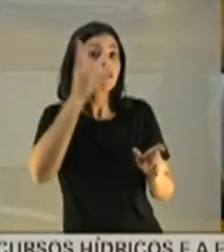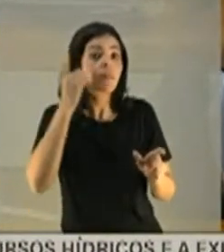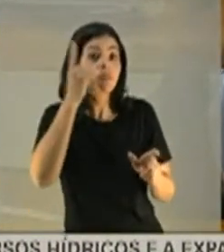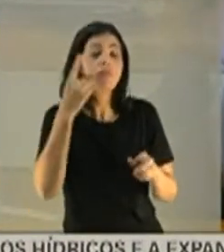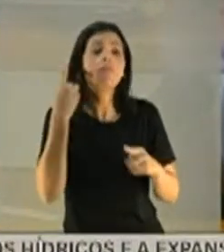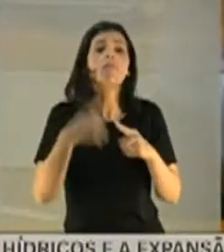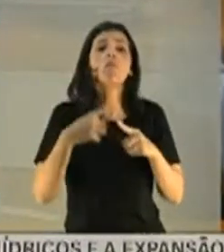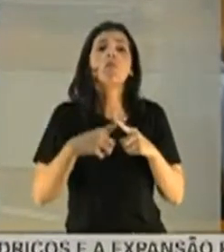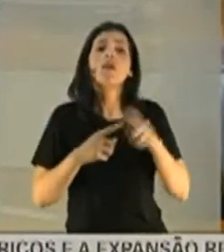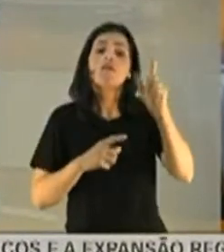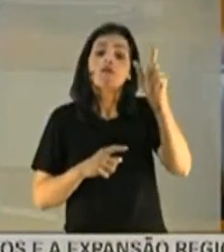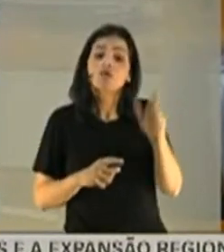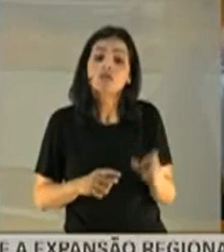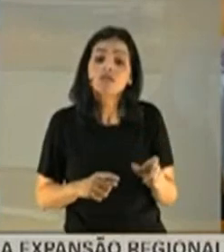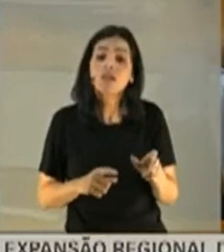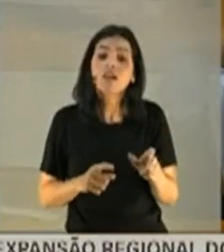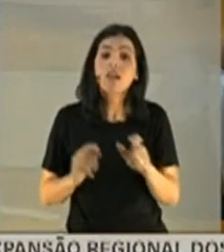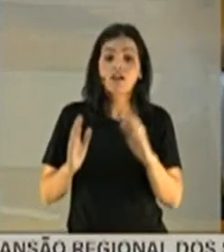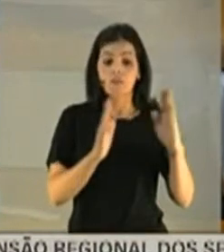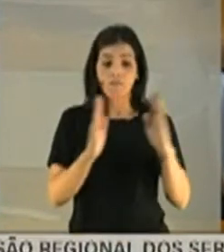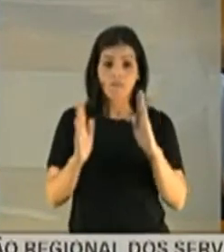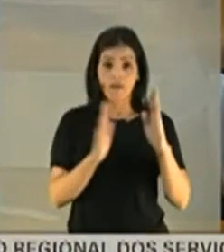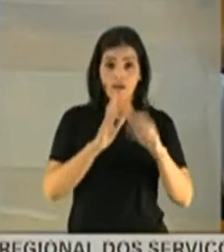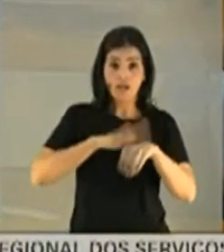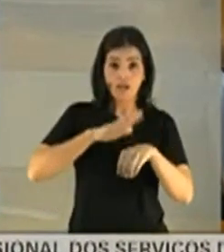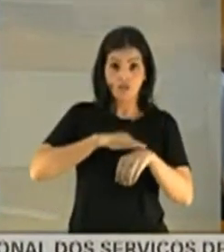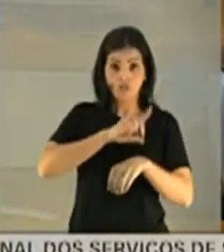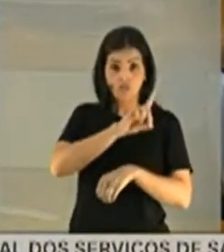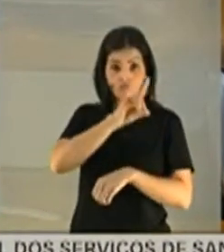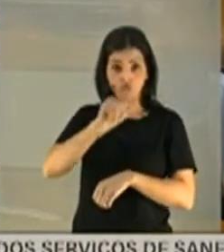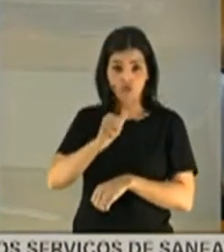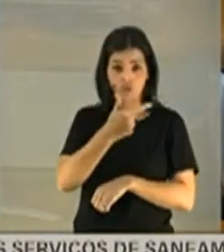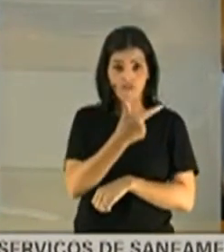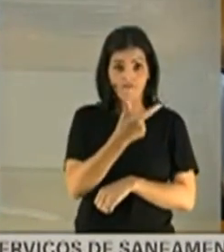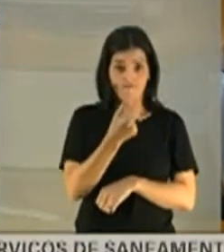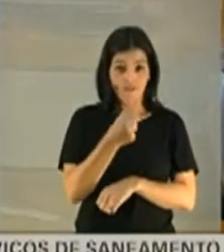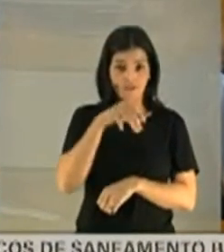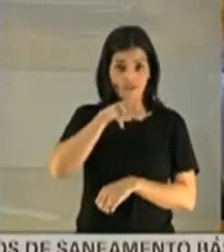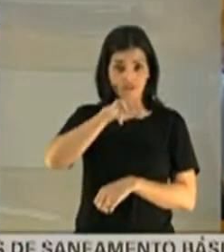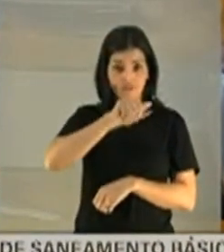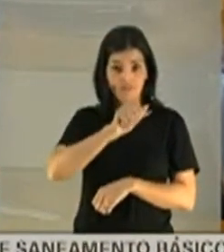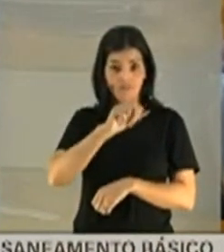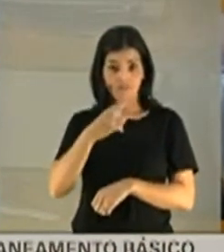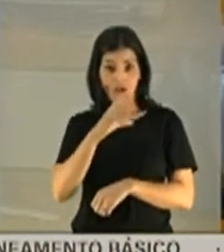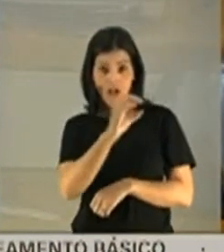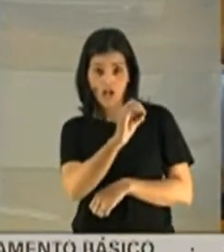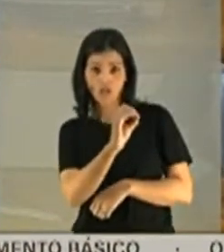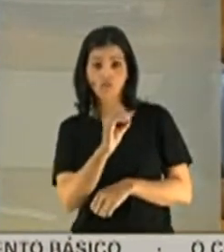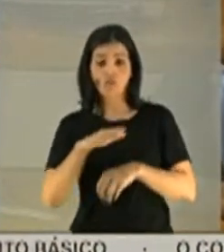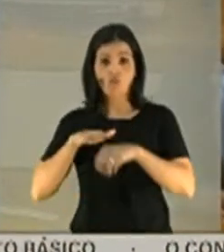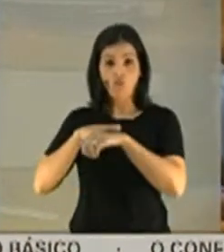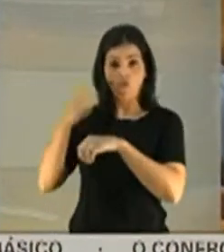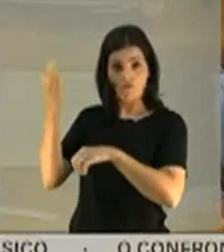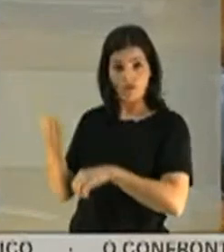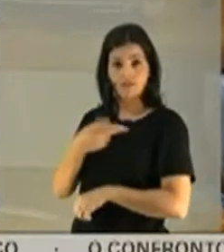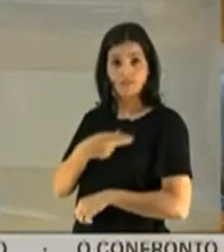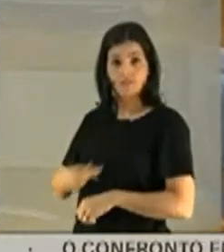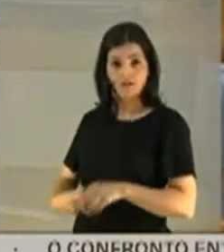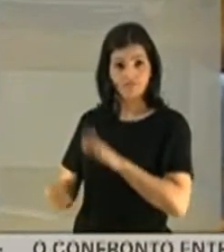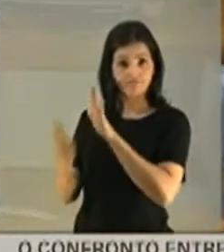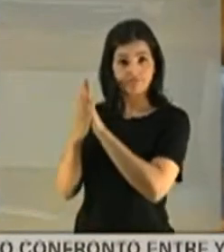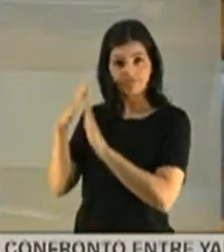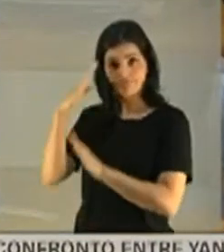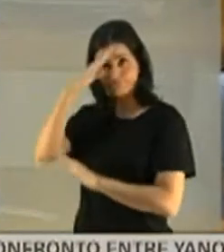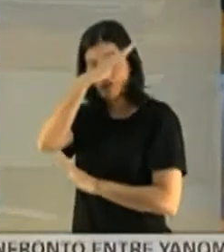que o senhor, nesse período, desde o dia 20 de março, na conversa que o senhor teve com o presidente, o